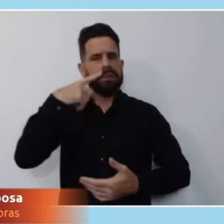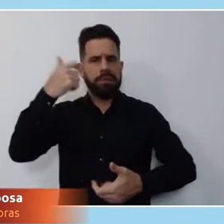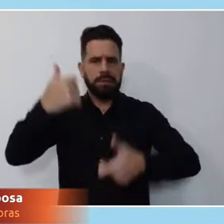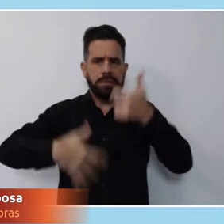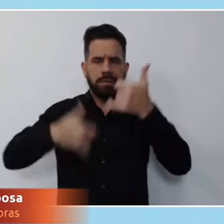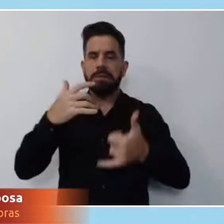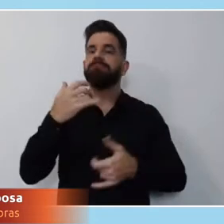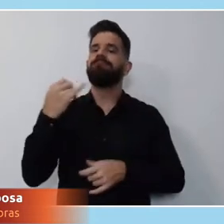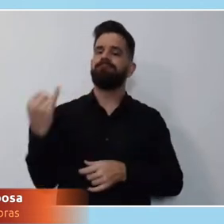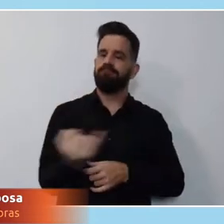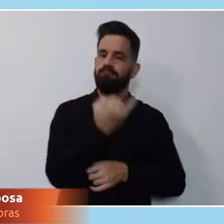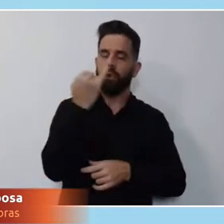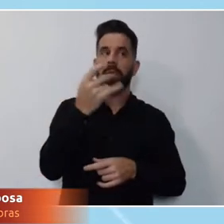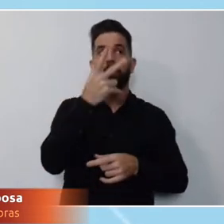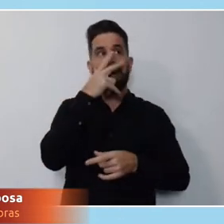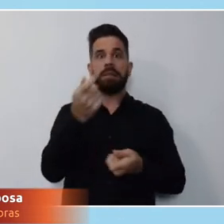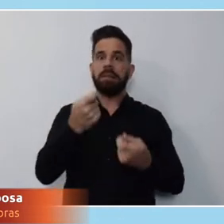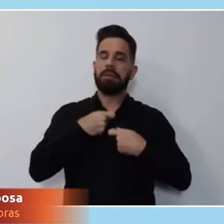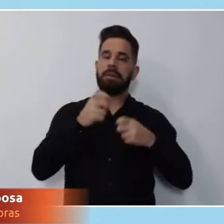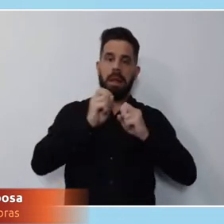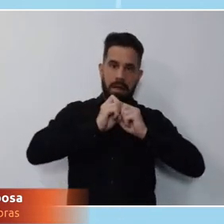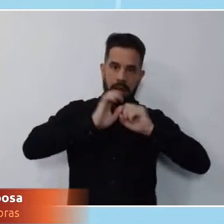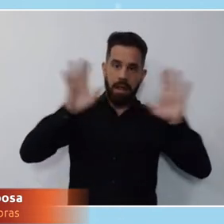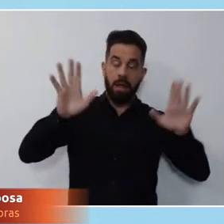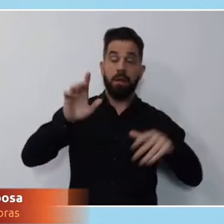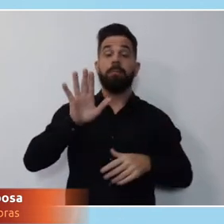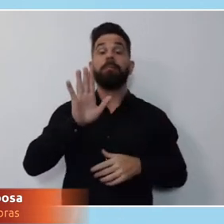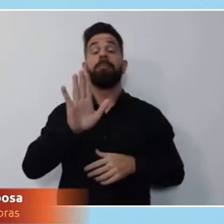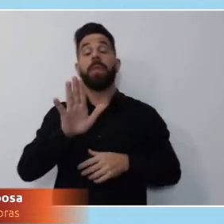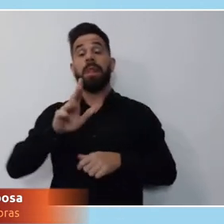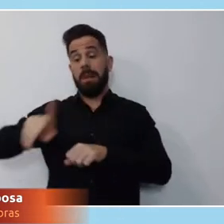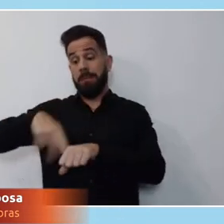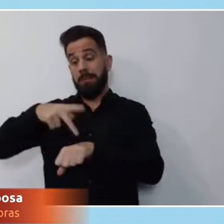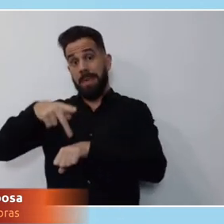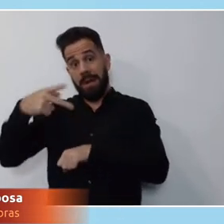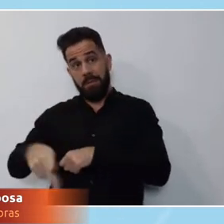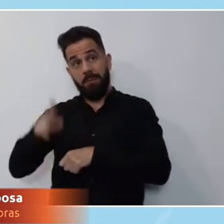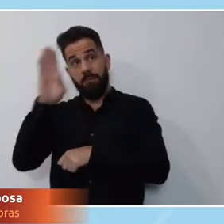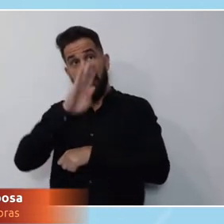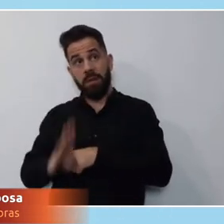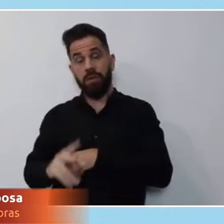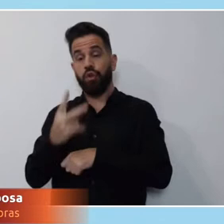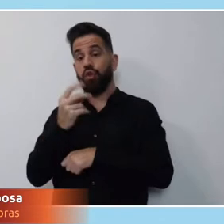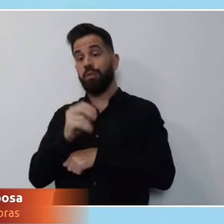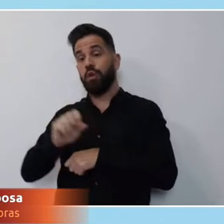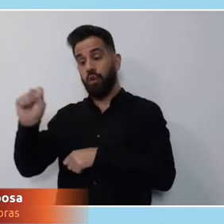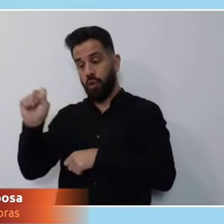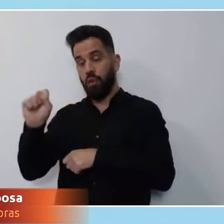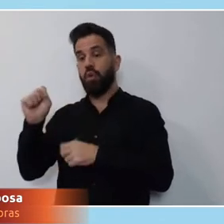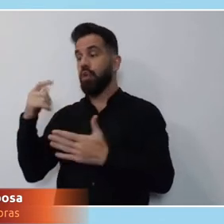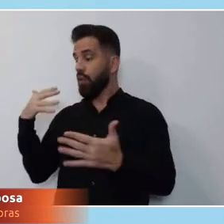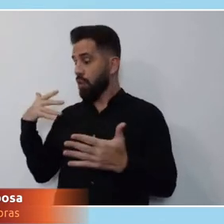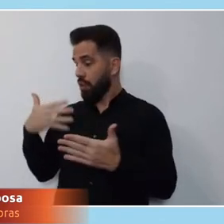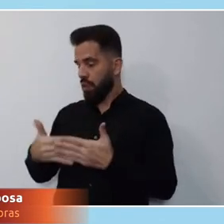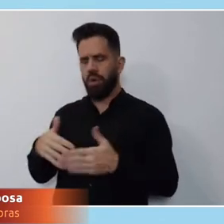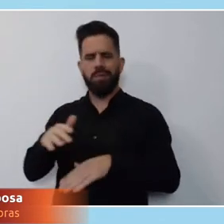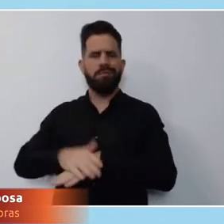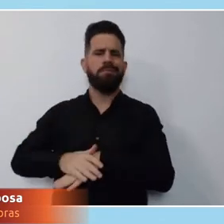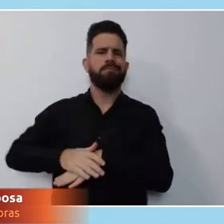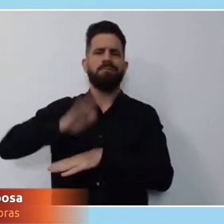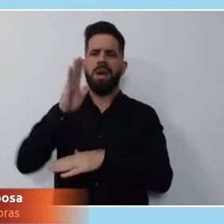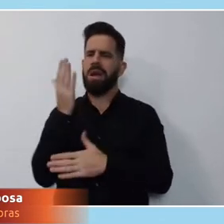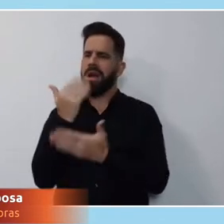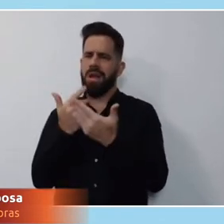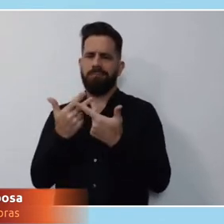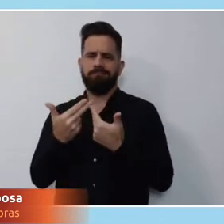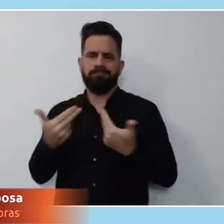nosso país, só para vocês terem uma ideia, desde 2008, nós estamos entre os países que mais consomem e utilizam